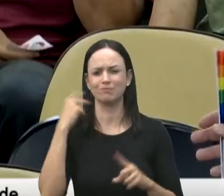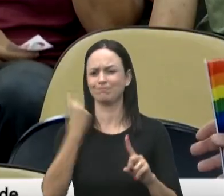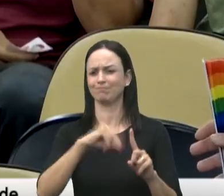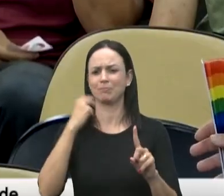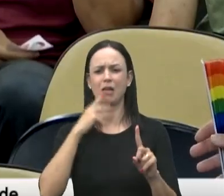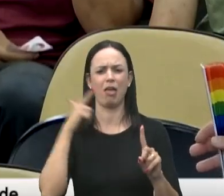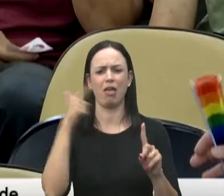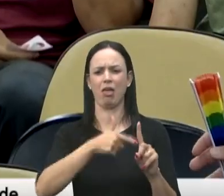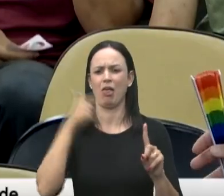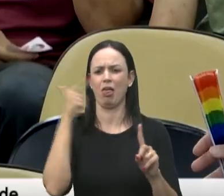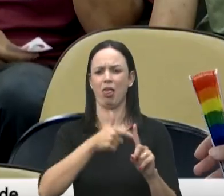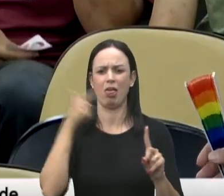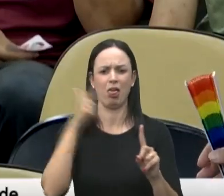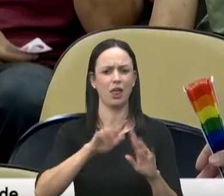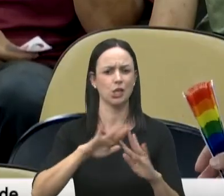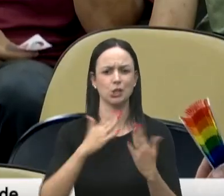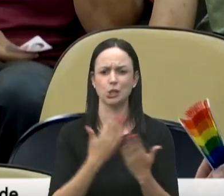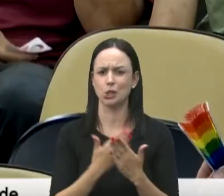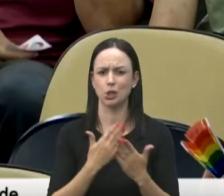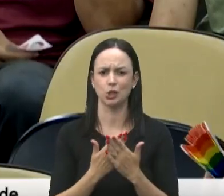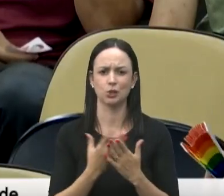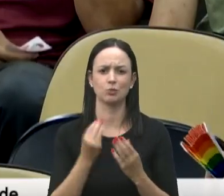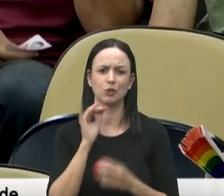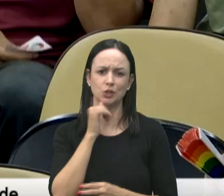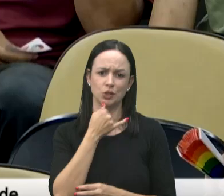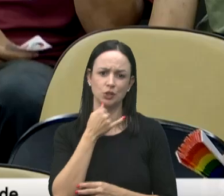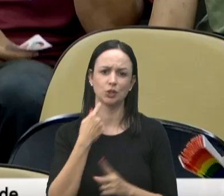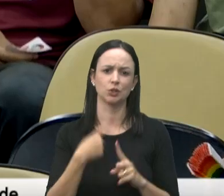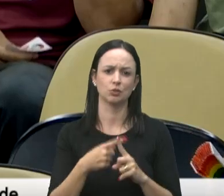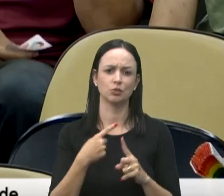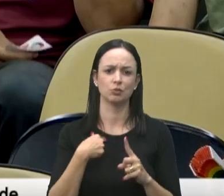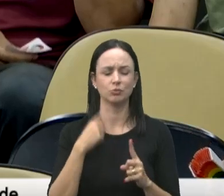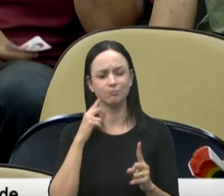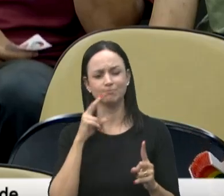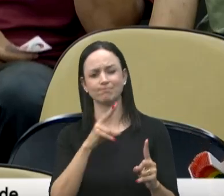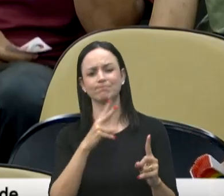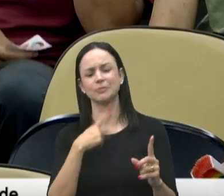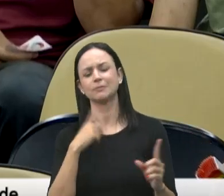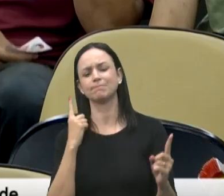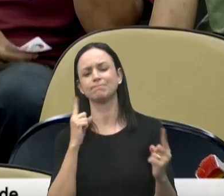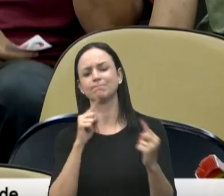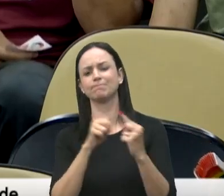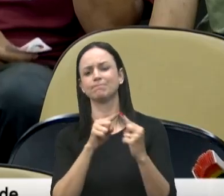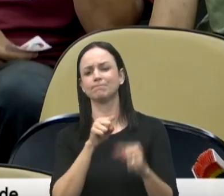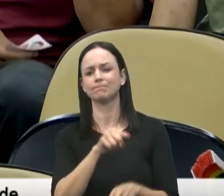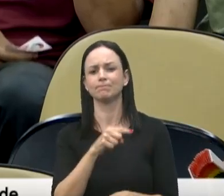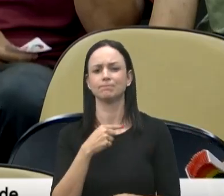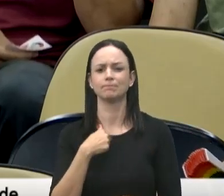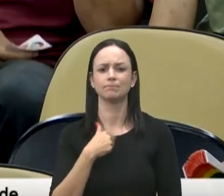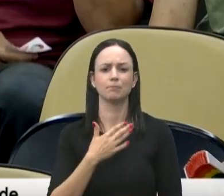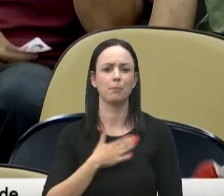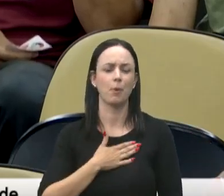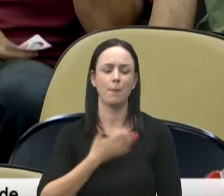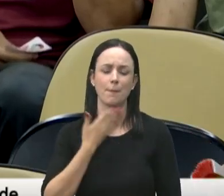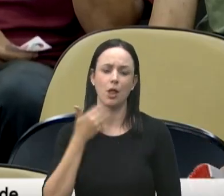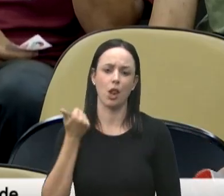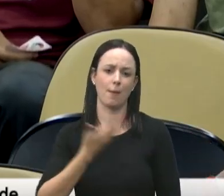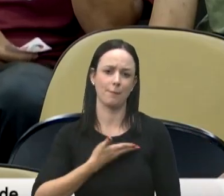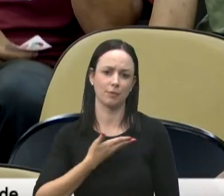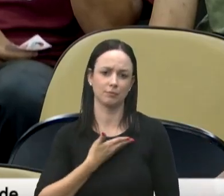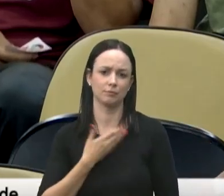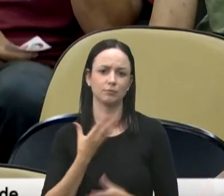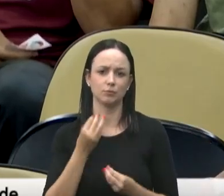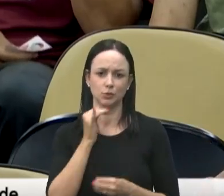inteira. Foi, assim, bem triste de ver, porque eu me identifiquei nele. E ele era um dos meus melhores amigos, então foi